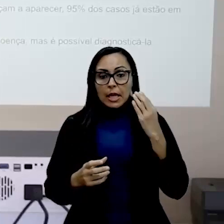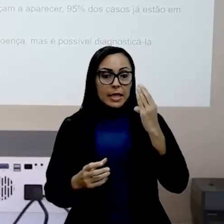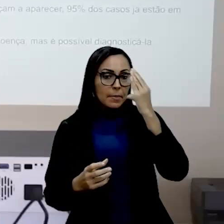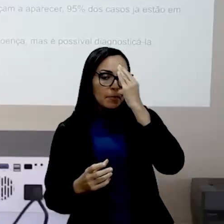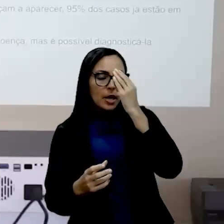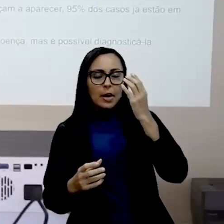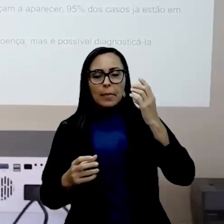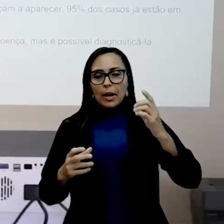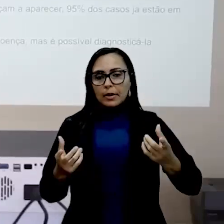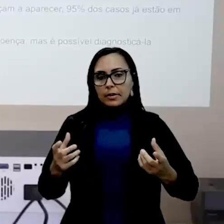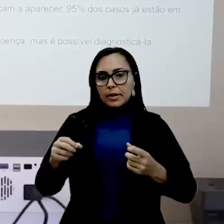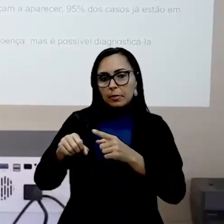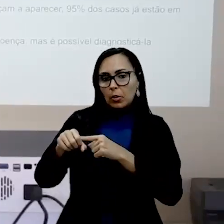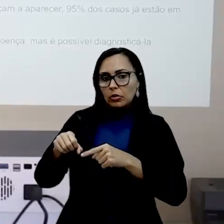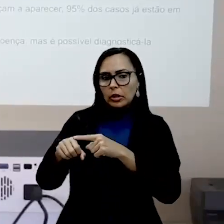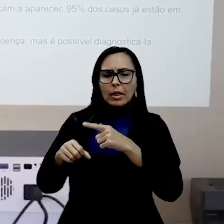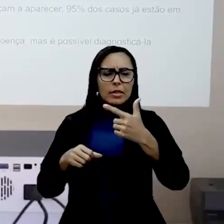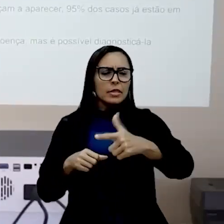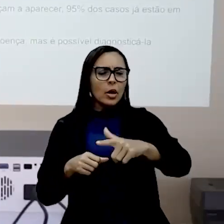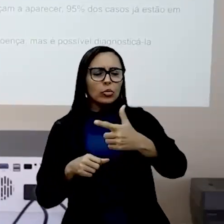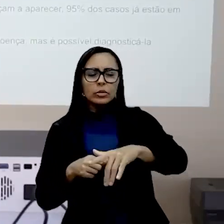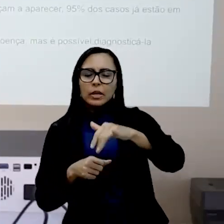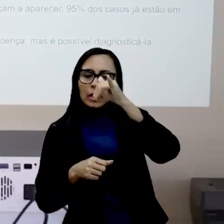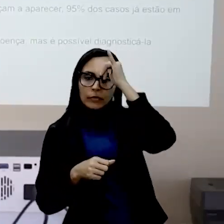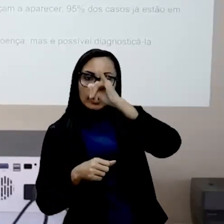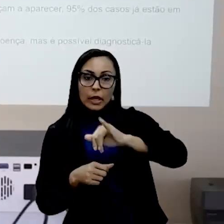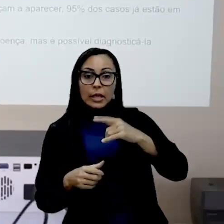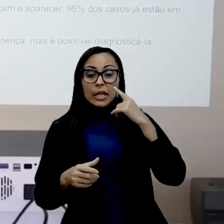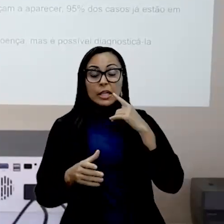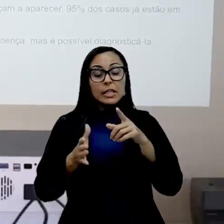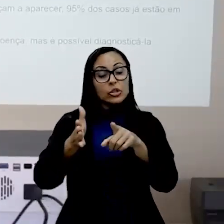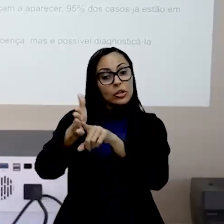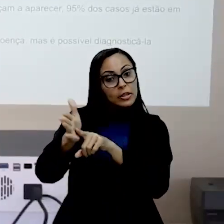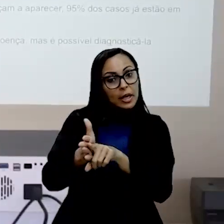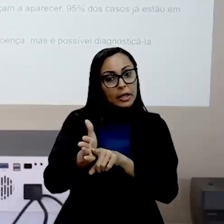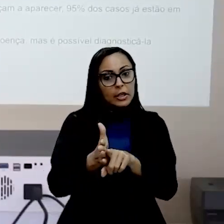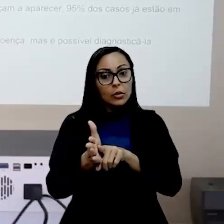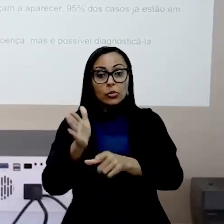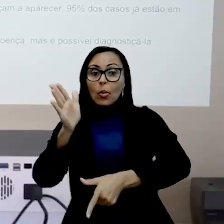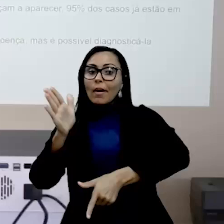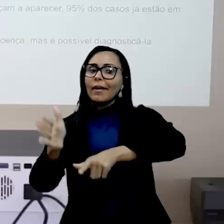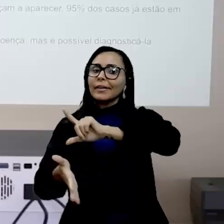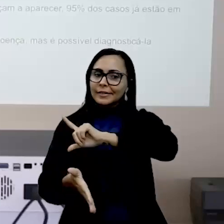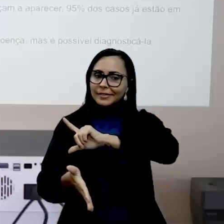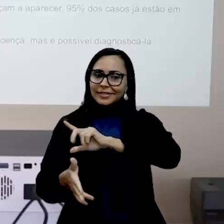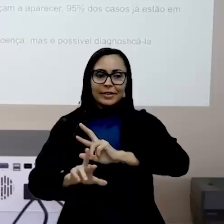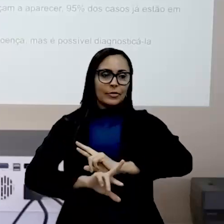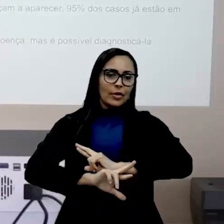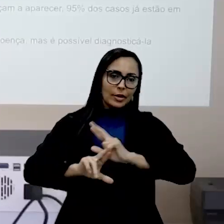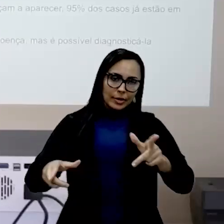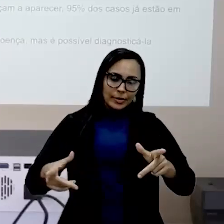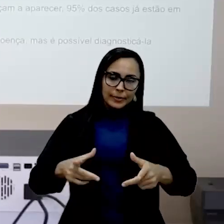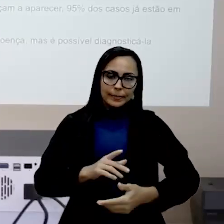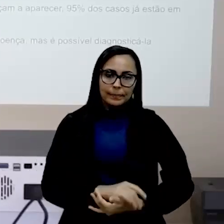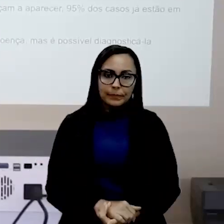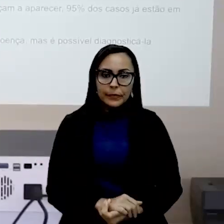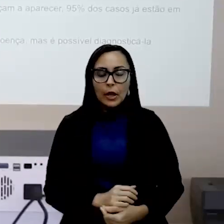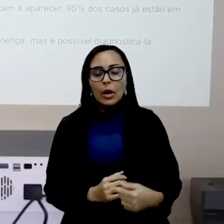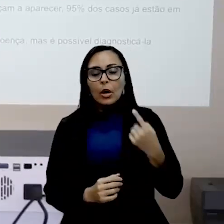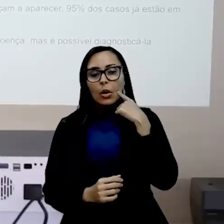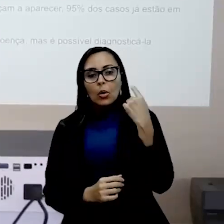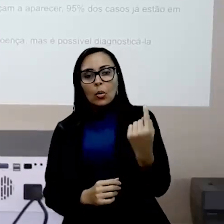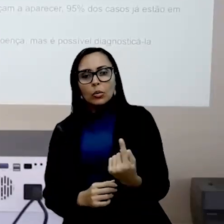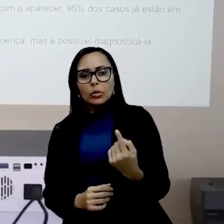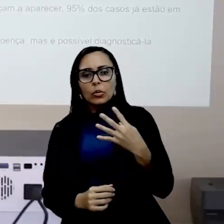tem prevenção. Existe diagnóstico precoce, que é bem diferente. Tá? Os únicos cânceres que eu conheço que